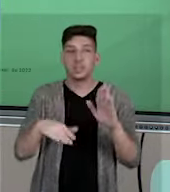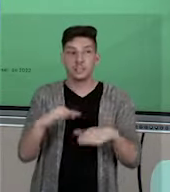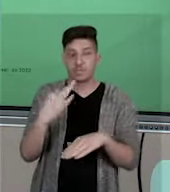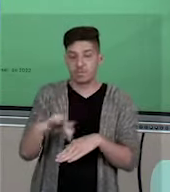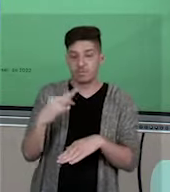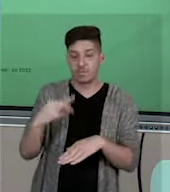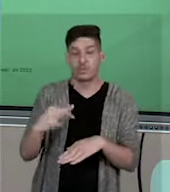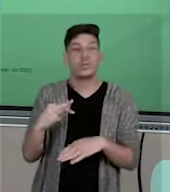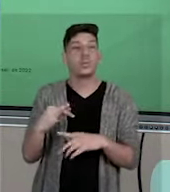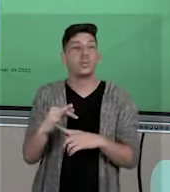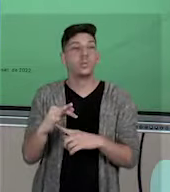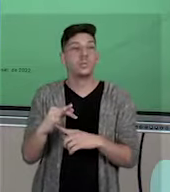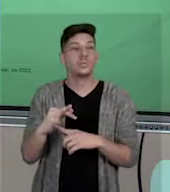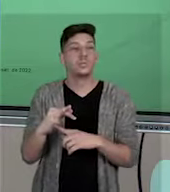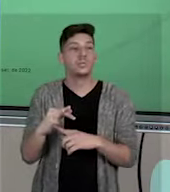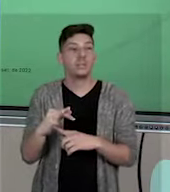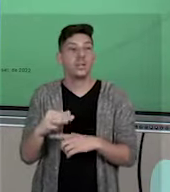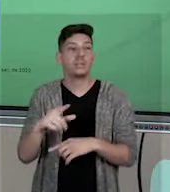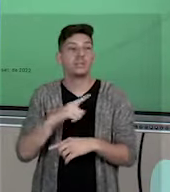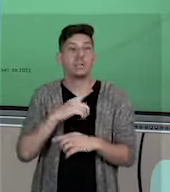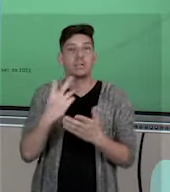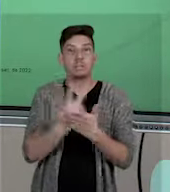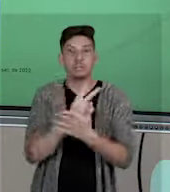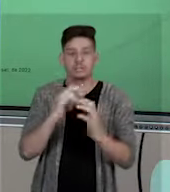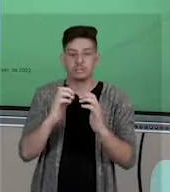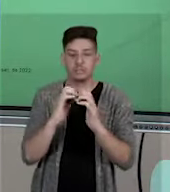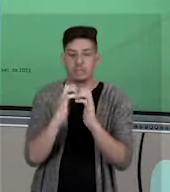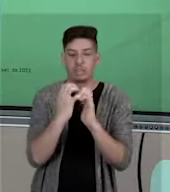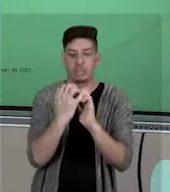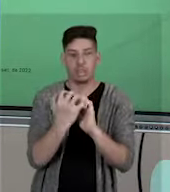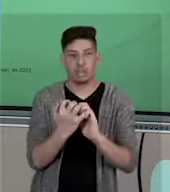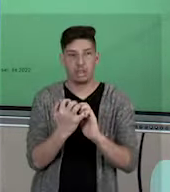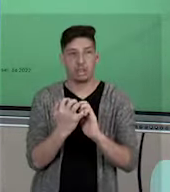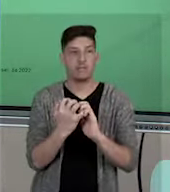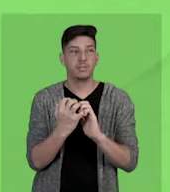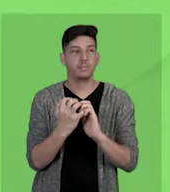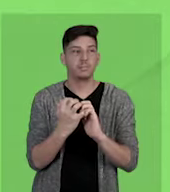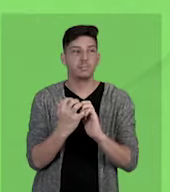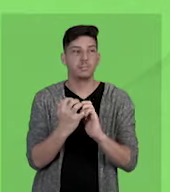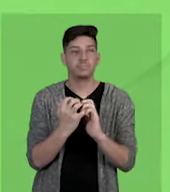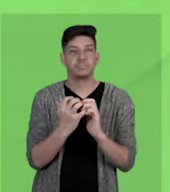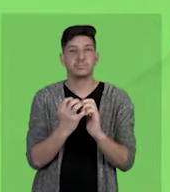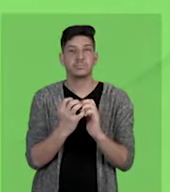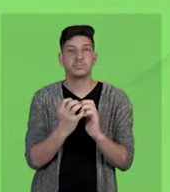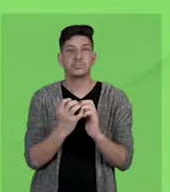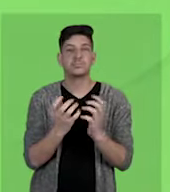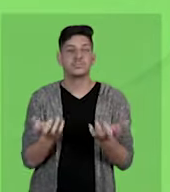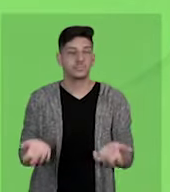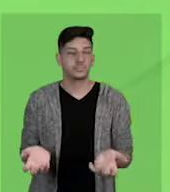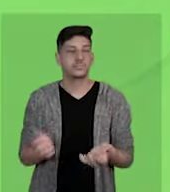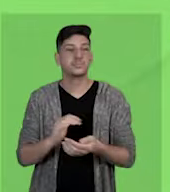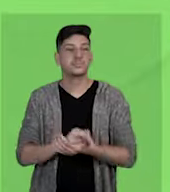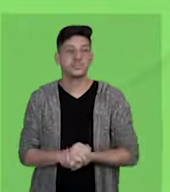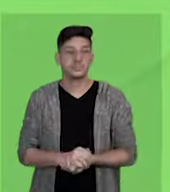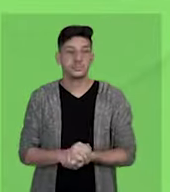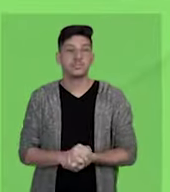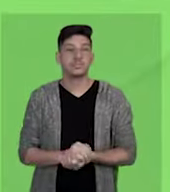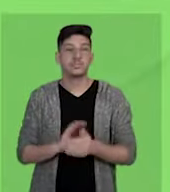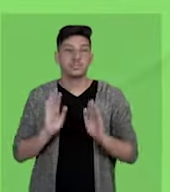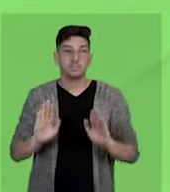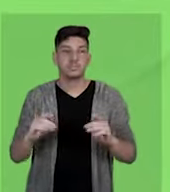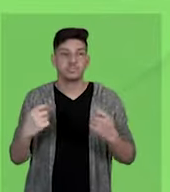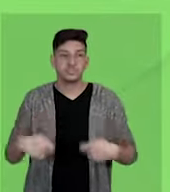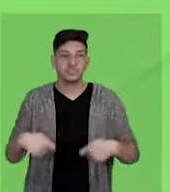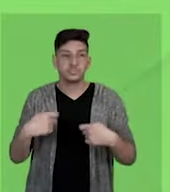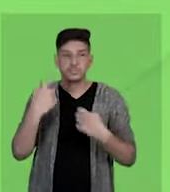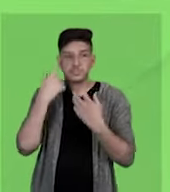você tenha perda aqui da massa, né, encefálica, que a gente fala quando você tem um acidente de maior gravidade. Mas a gente tem que pensar também